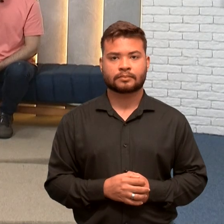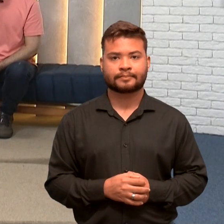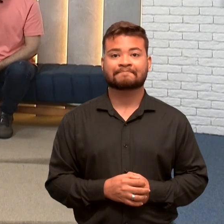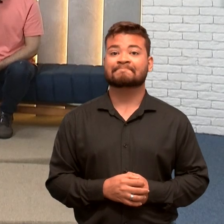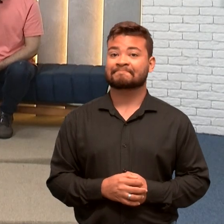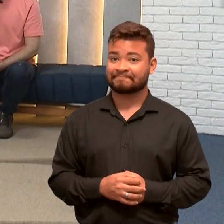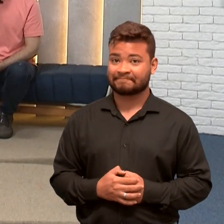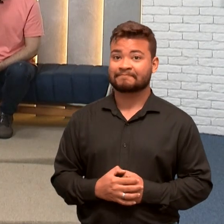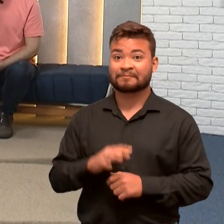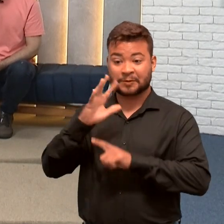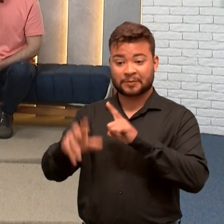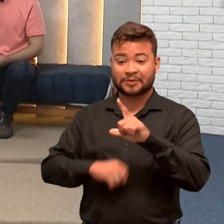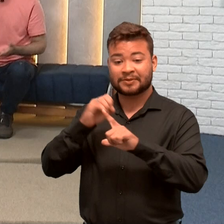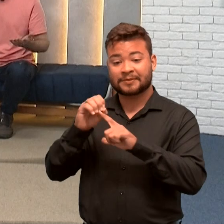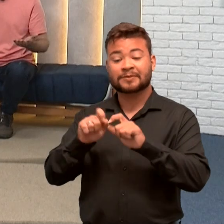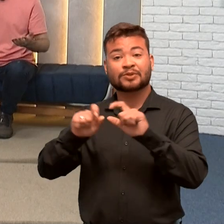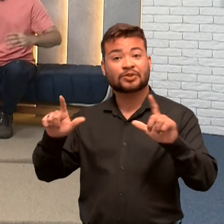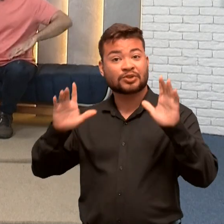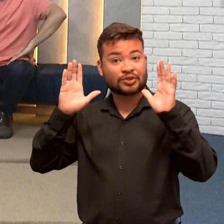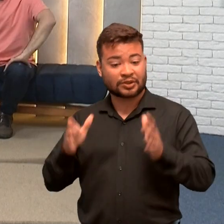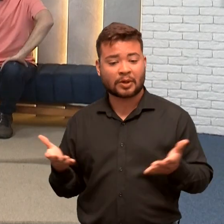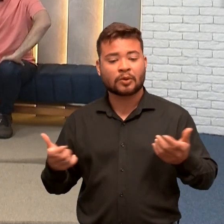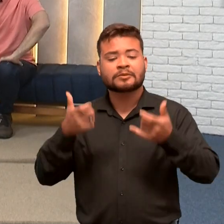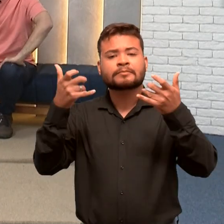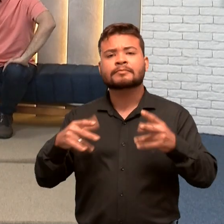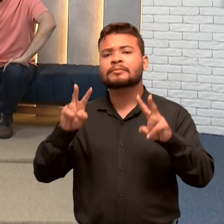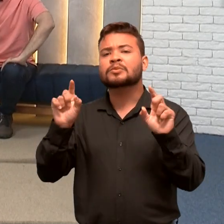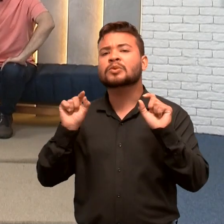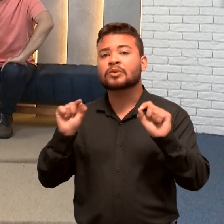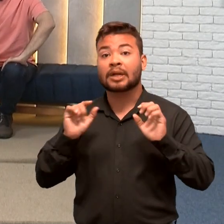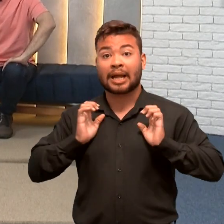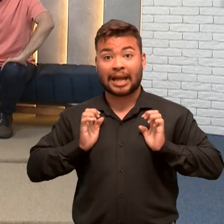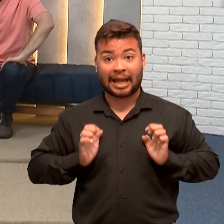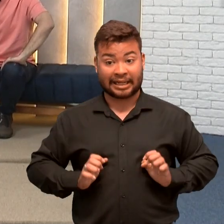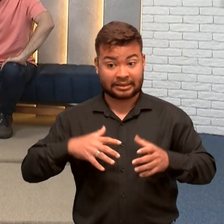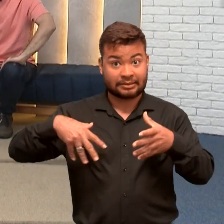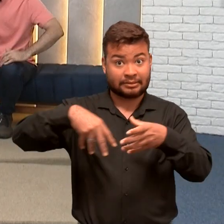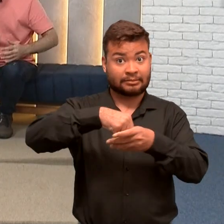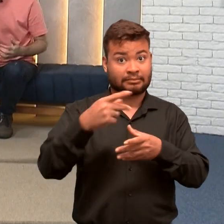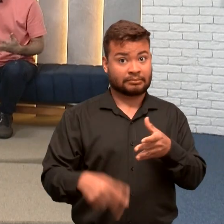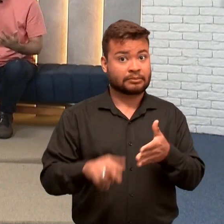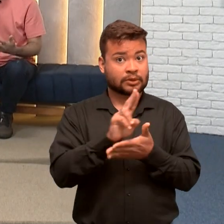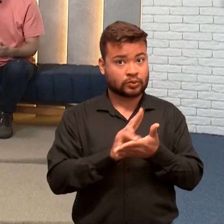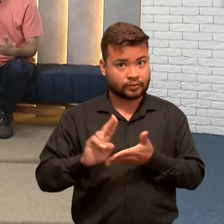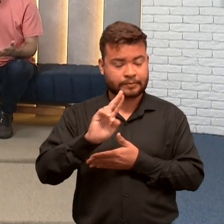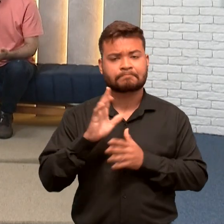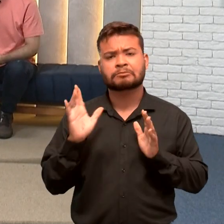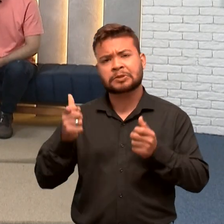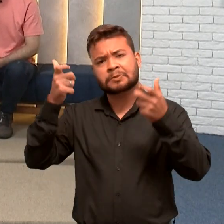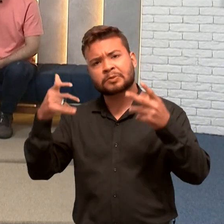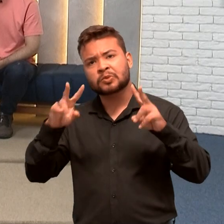Muito bem, já estamos de volta com o Mundo UFG e hoje estamos falando sobre ética dentro da universidade. Já falamos de plágio,